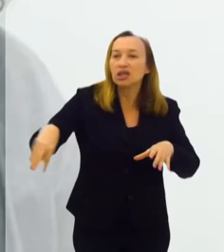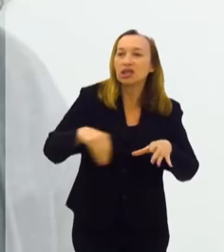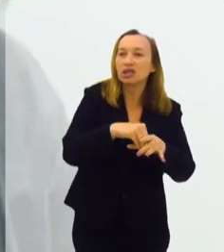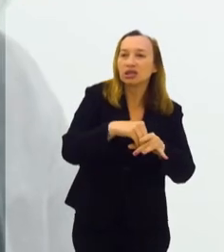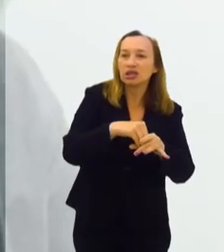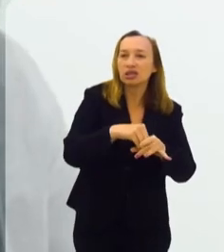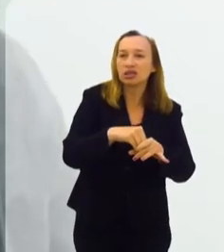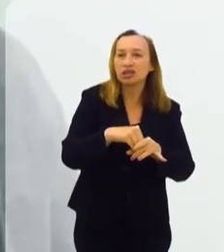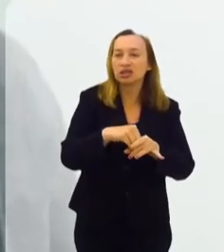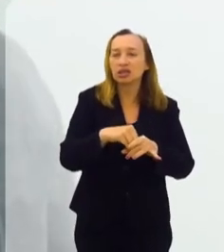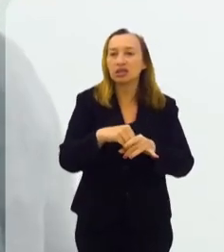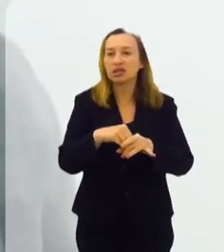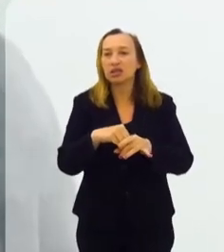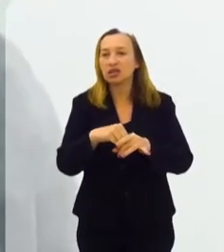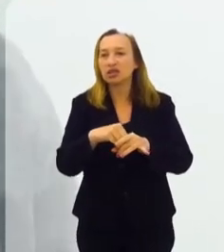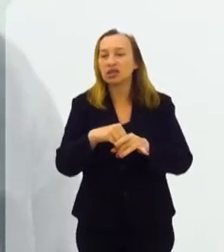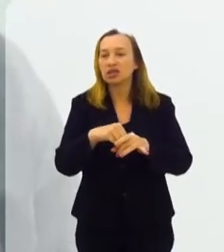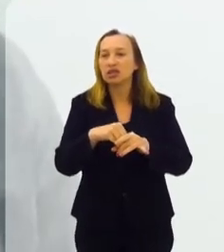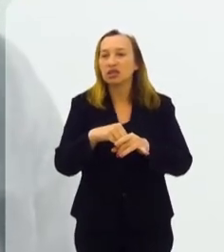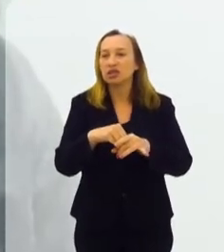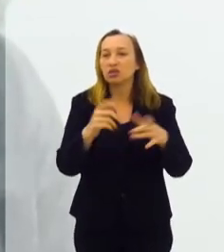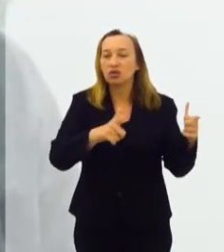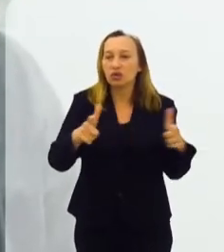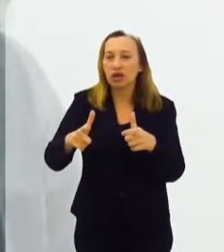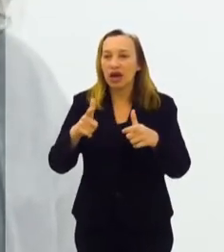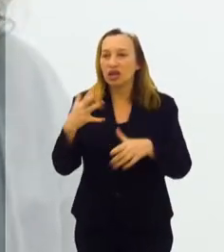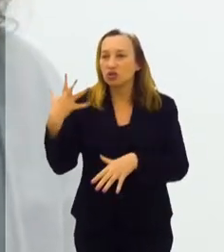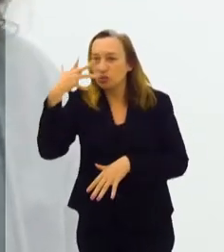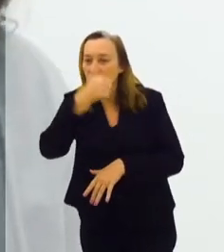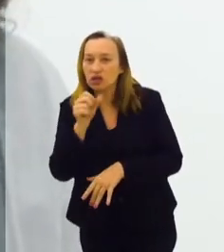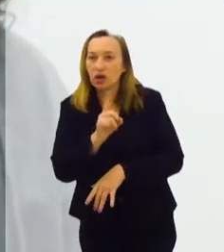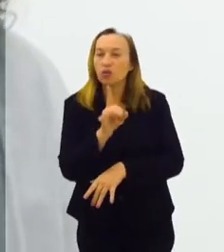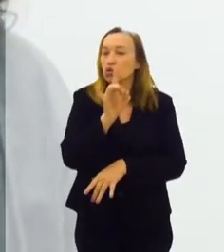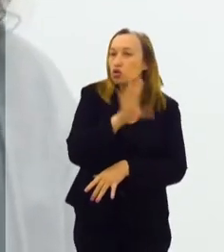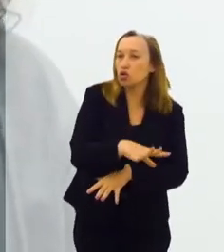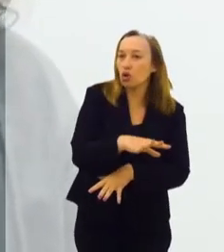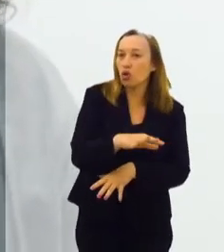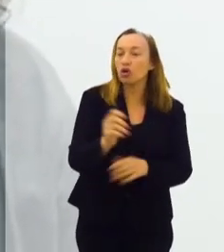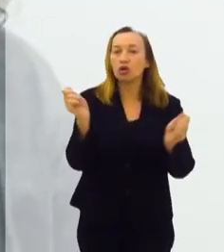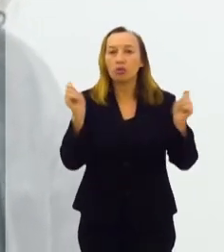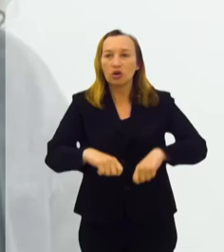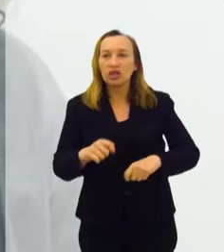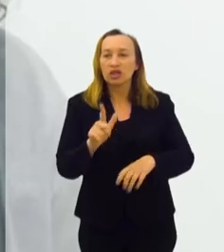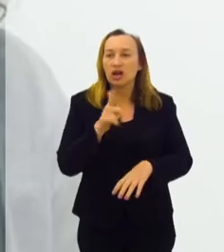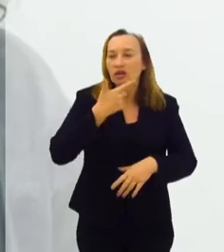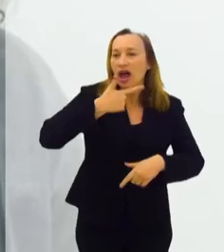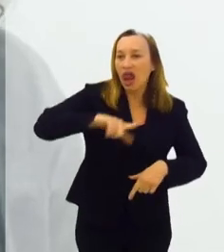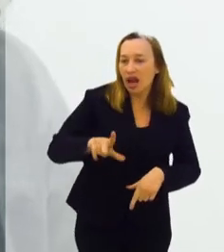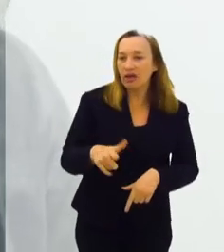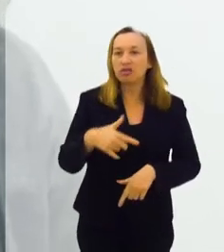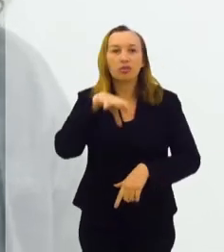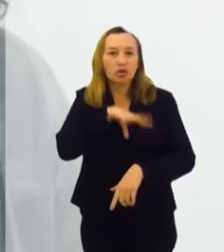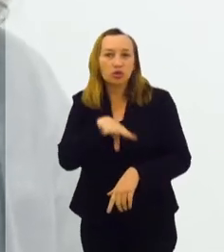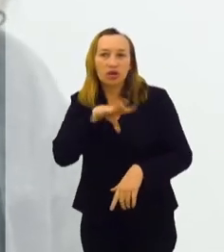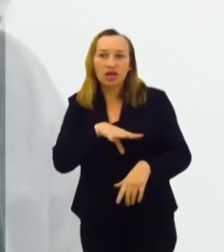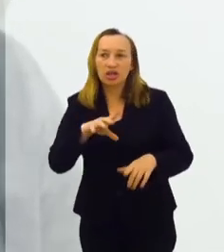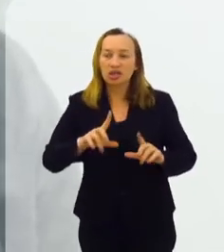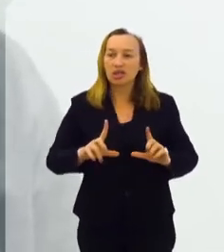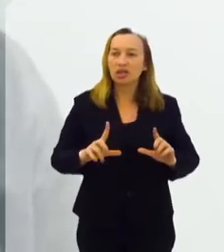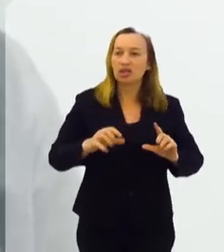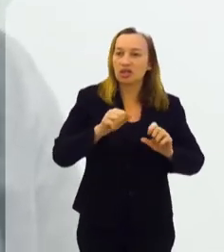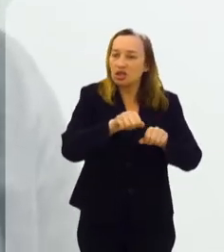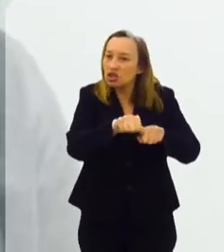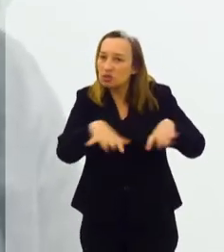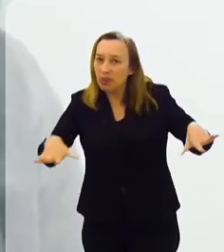de disseminação dessas paisagens. Quando a gente fala não só do potencial da língua portuguesa, né, da gente dominar